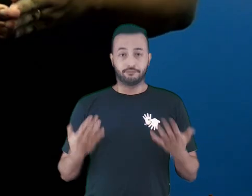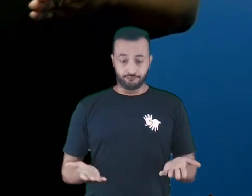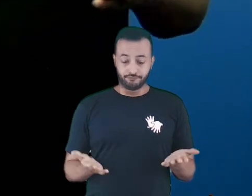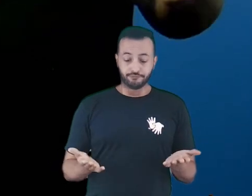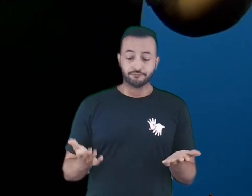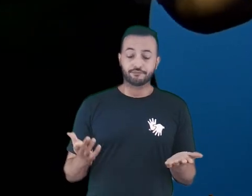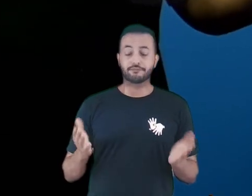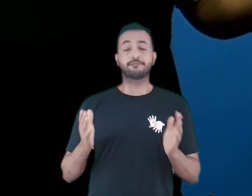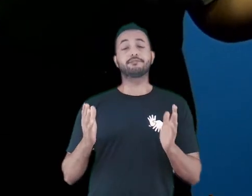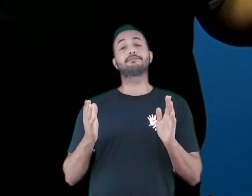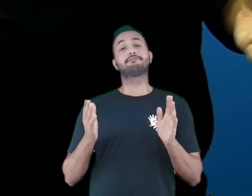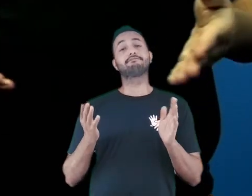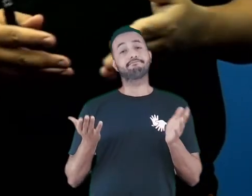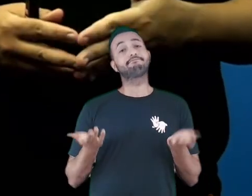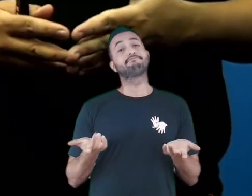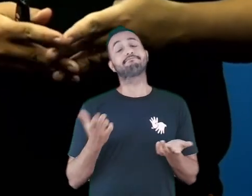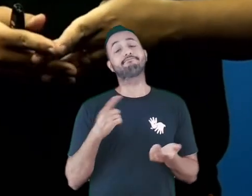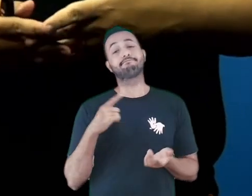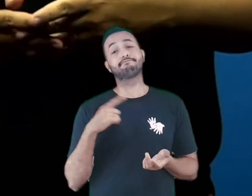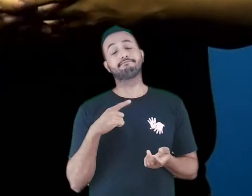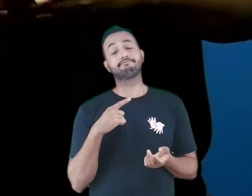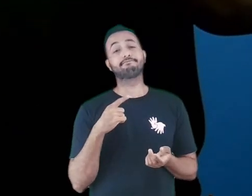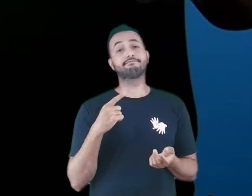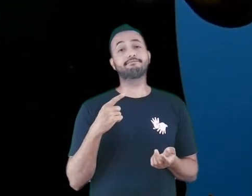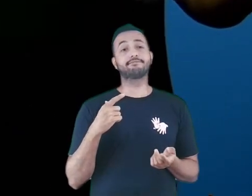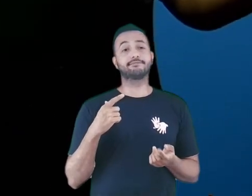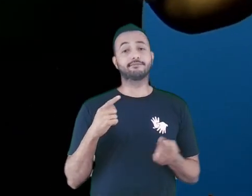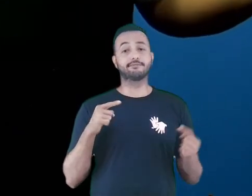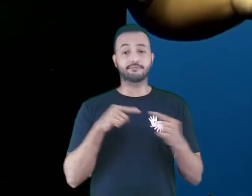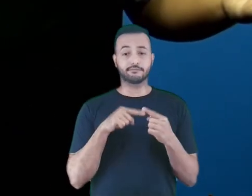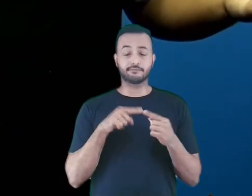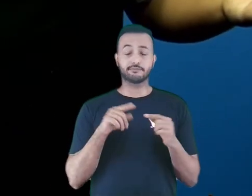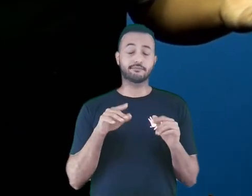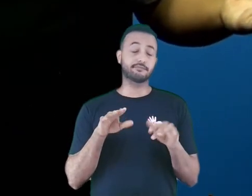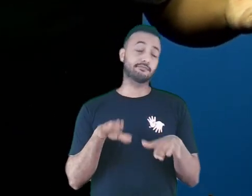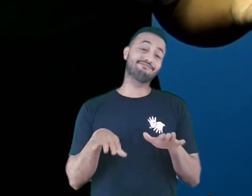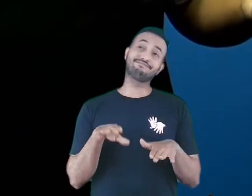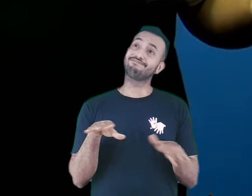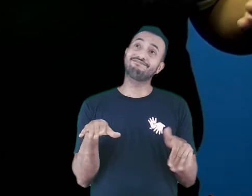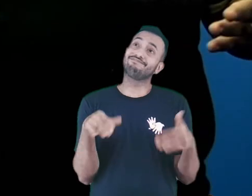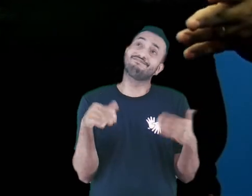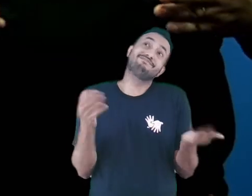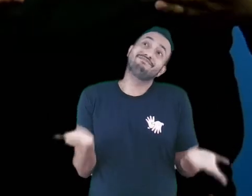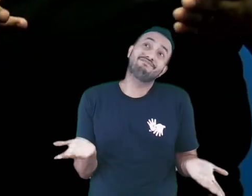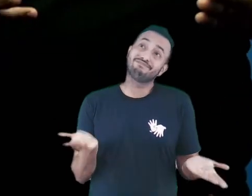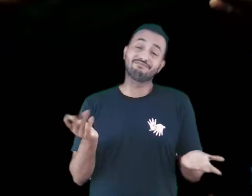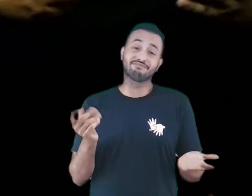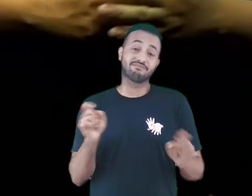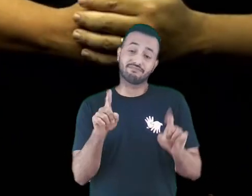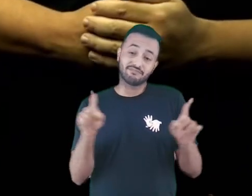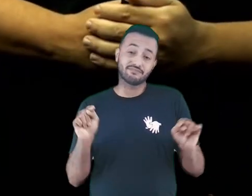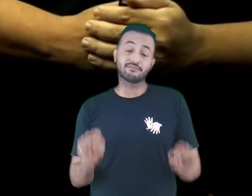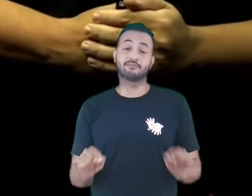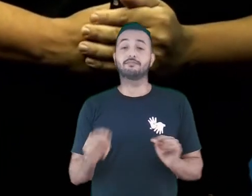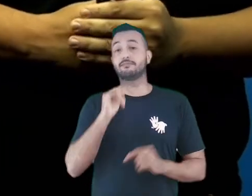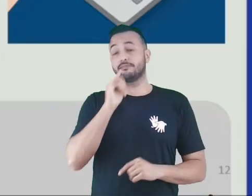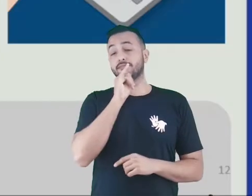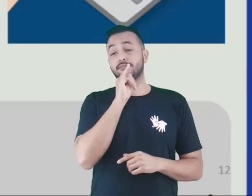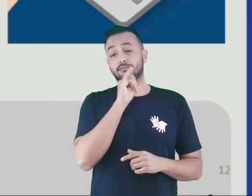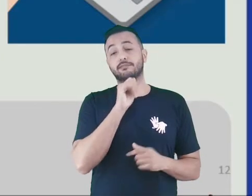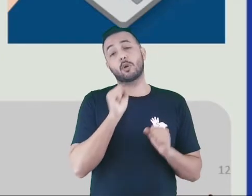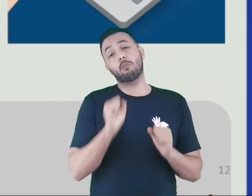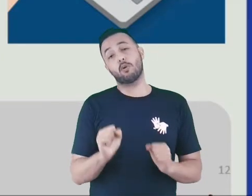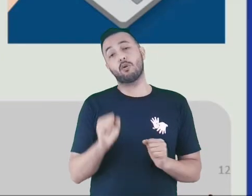eles, de certa forma, eles estão no modo indeterminado. Como, por exemplo, eu posso dizer